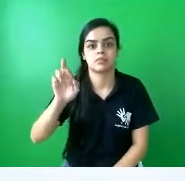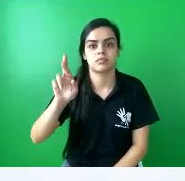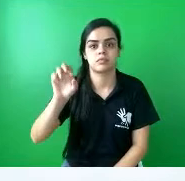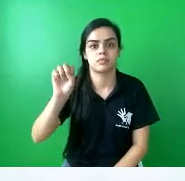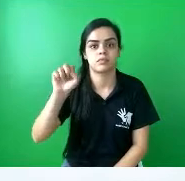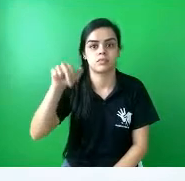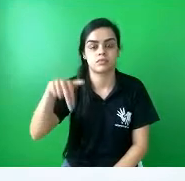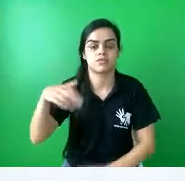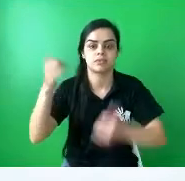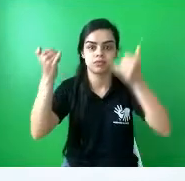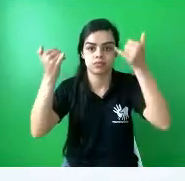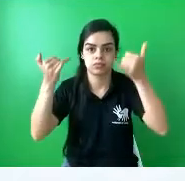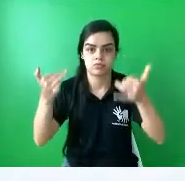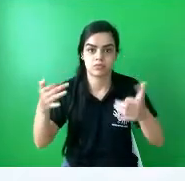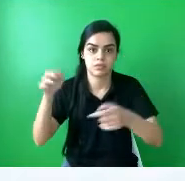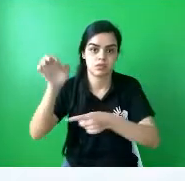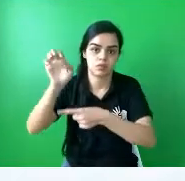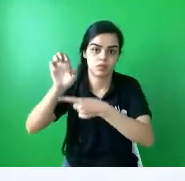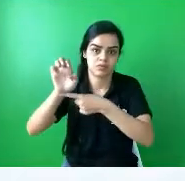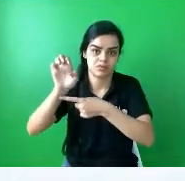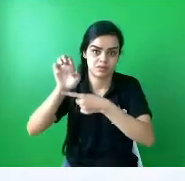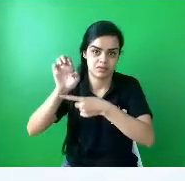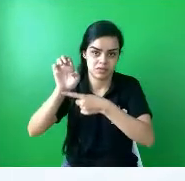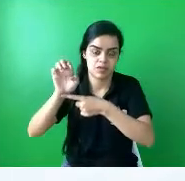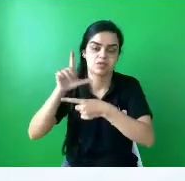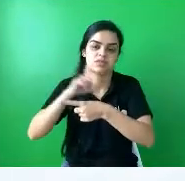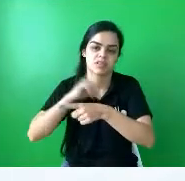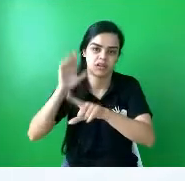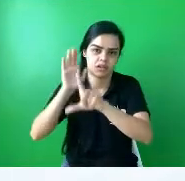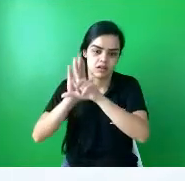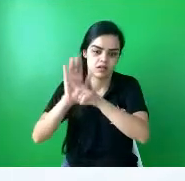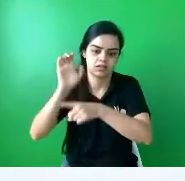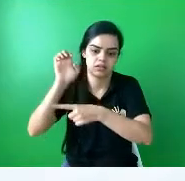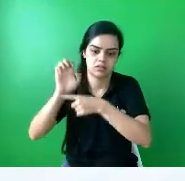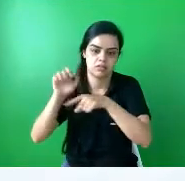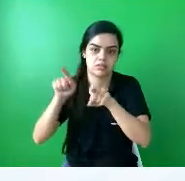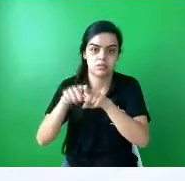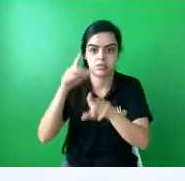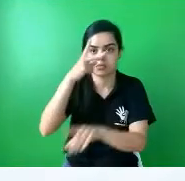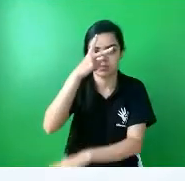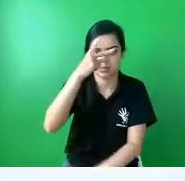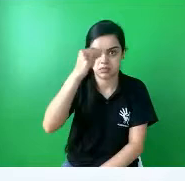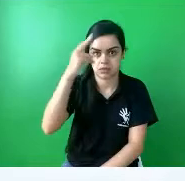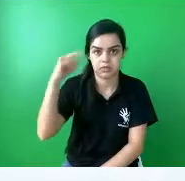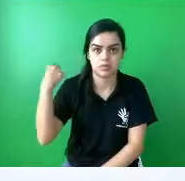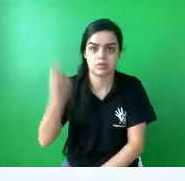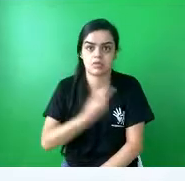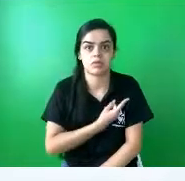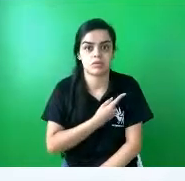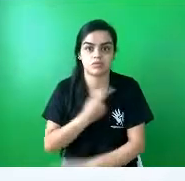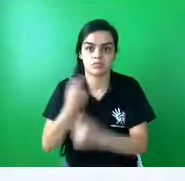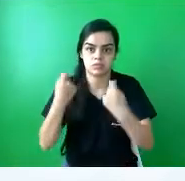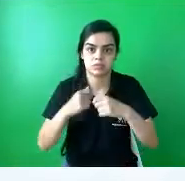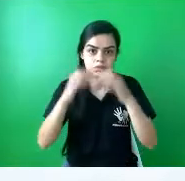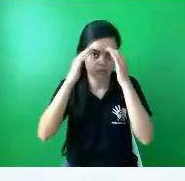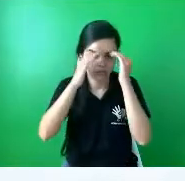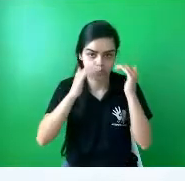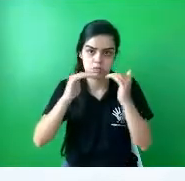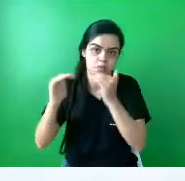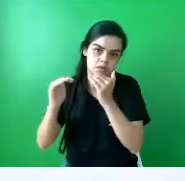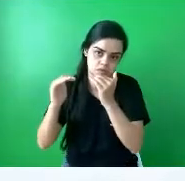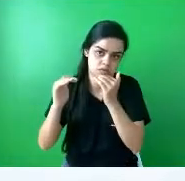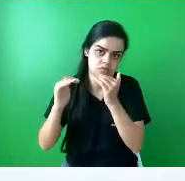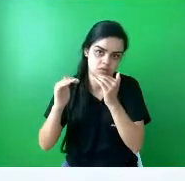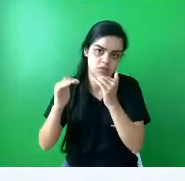parte estadual, porque há uma lei estadual, depois as municipais, né? E nós estamos sujeitos, aqui como sindicato,